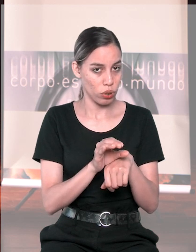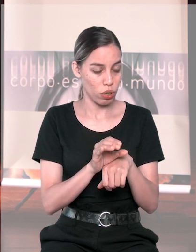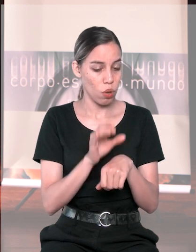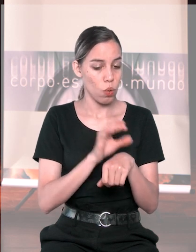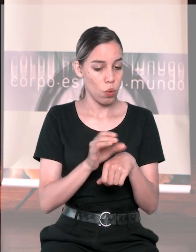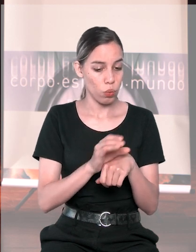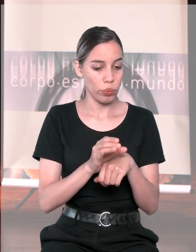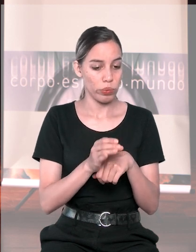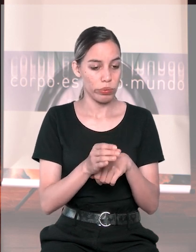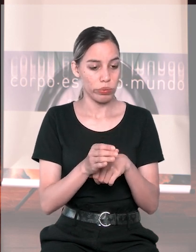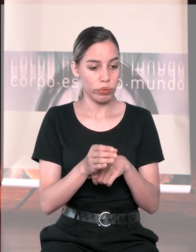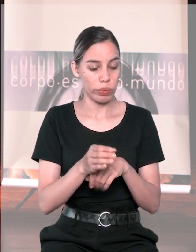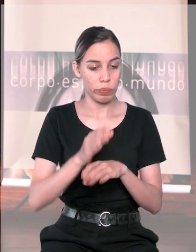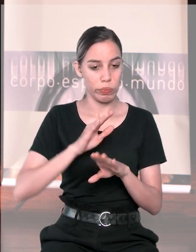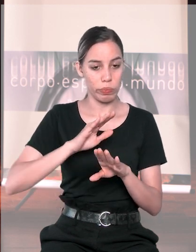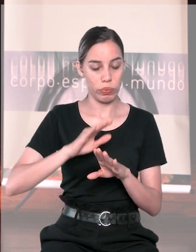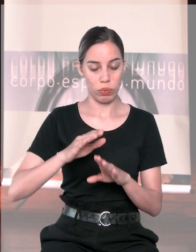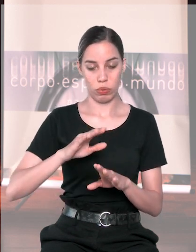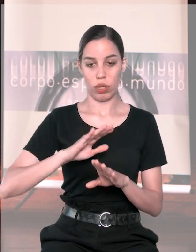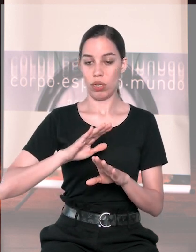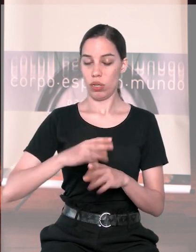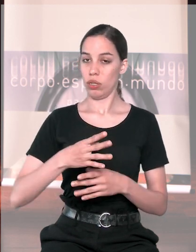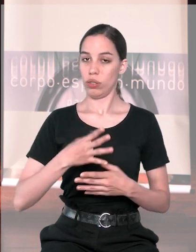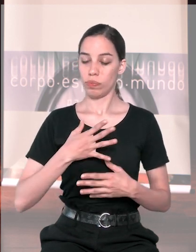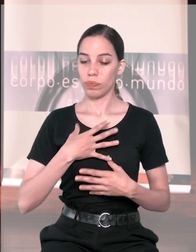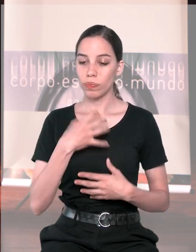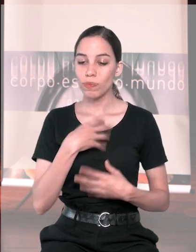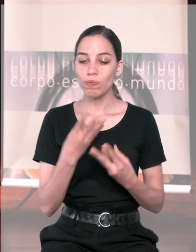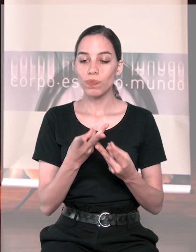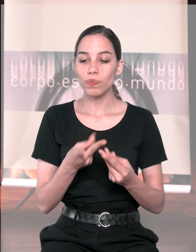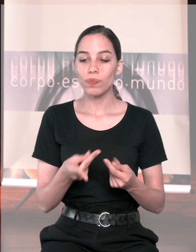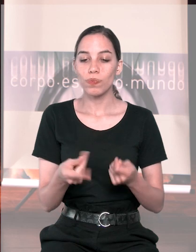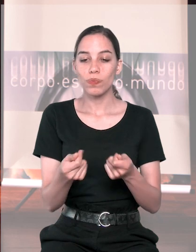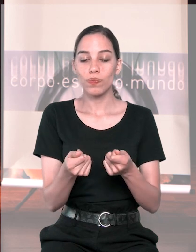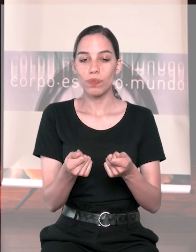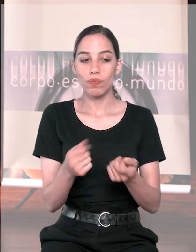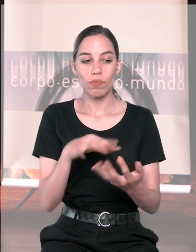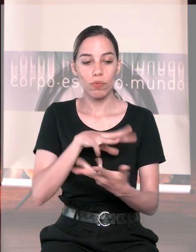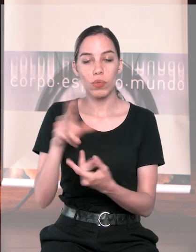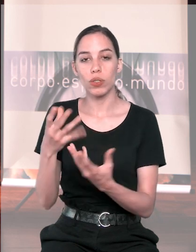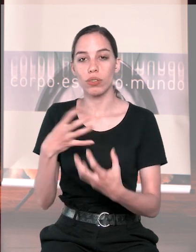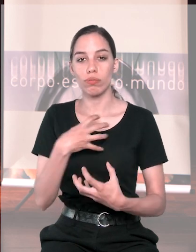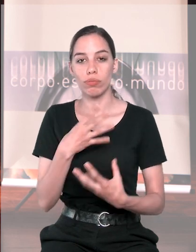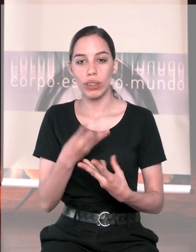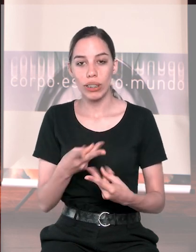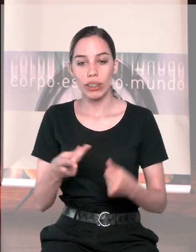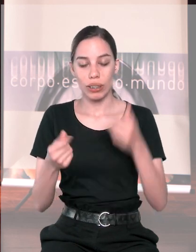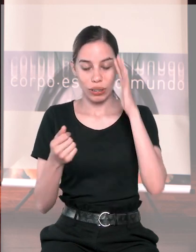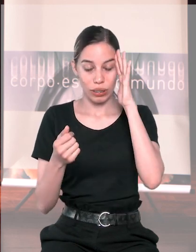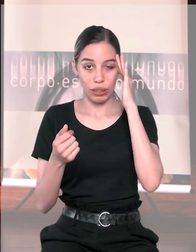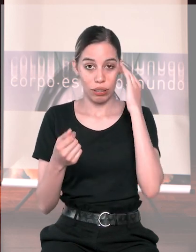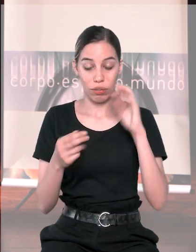de campos sensíveis, das experiências sensíveis, das diferentes qualidades do mundo sensível, os